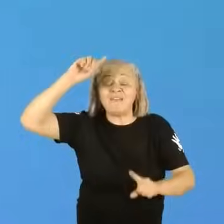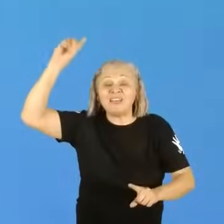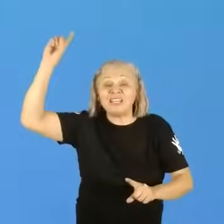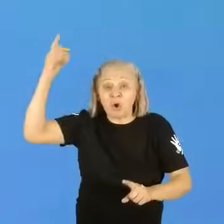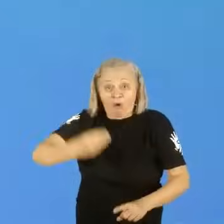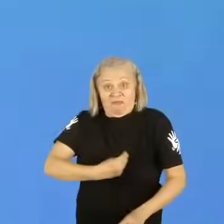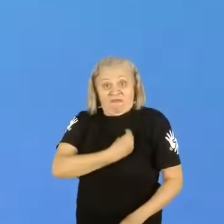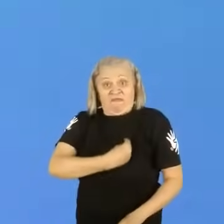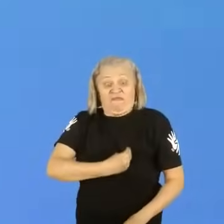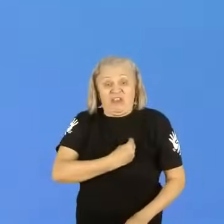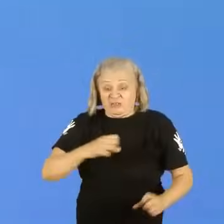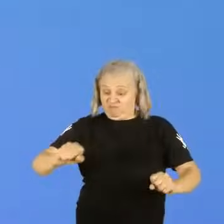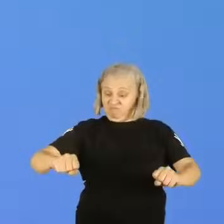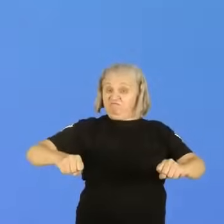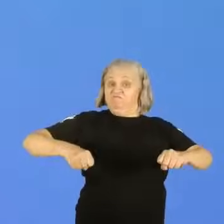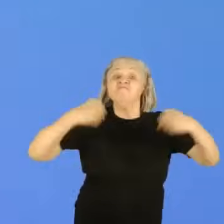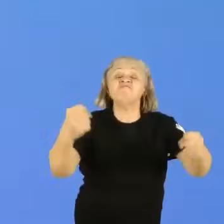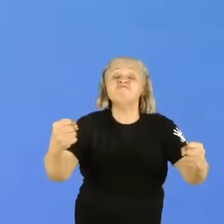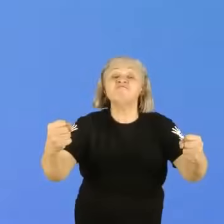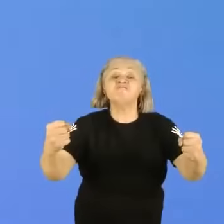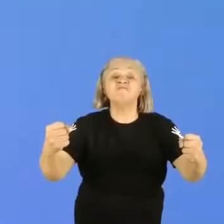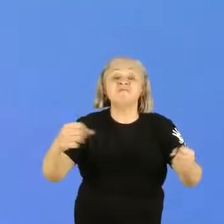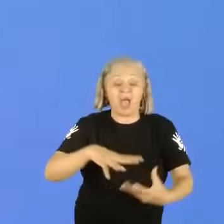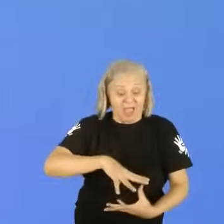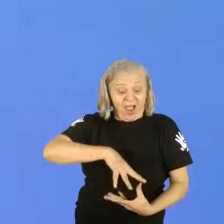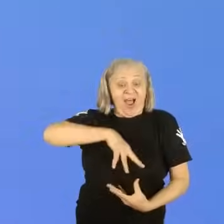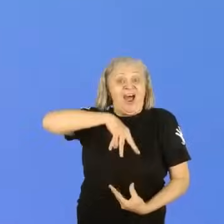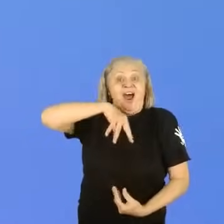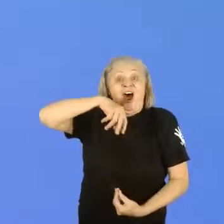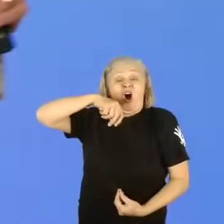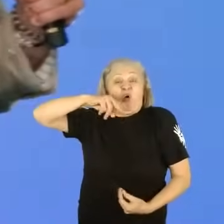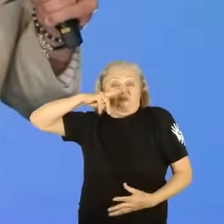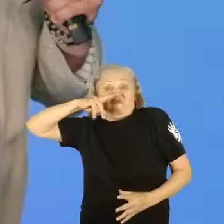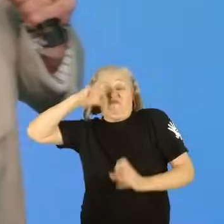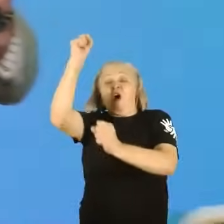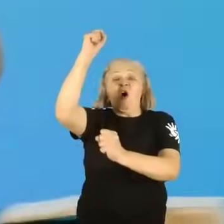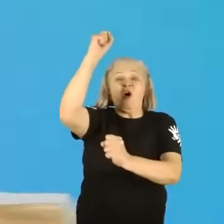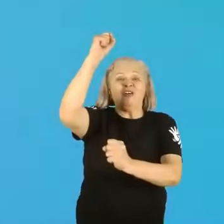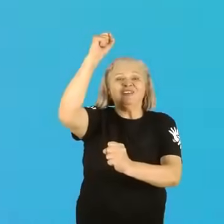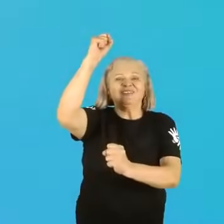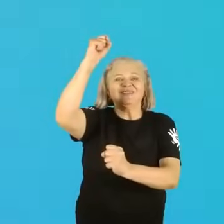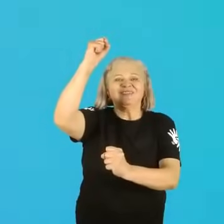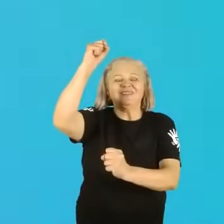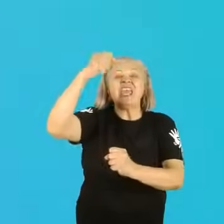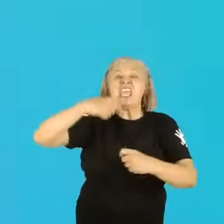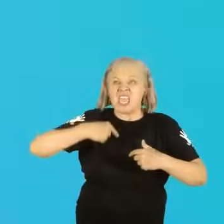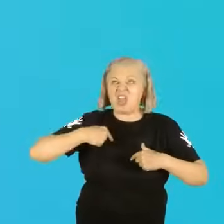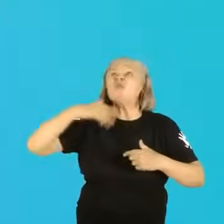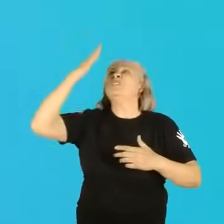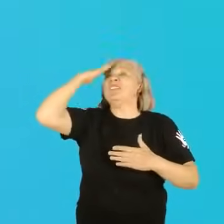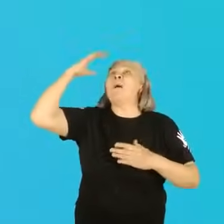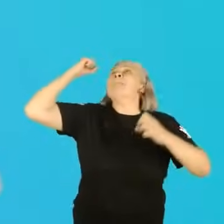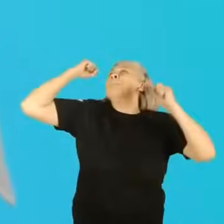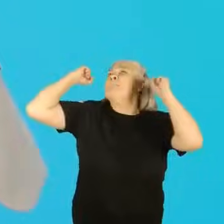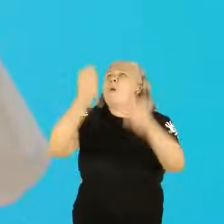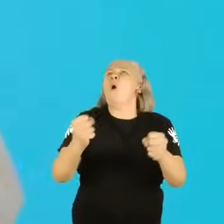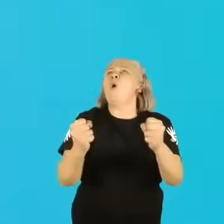eficaz, ela renova a sua alma. E você começa a dizer: quer saber de uma coisa? Eu não só sei que posso, mas eu